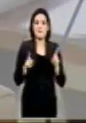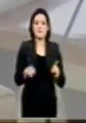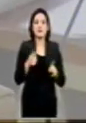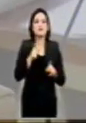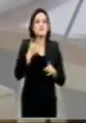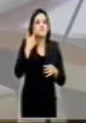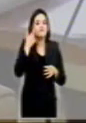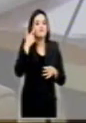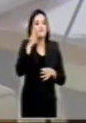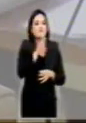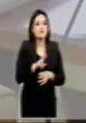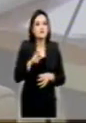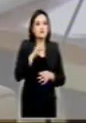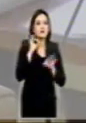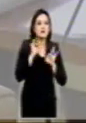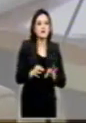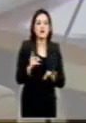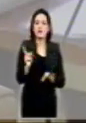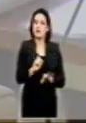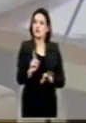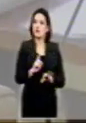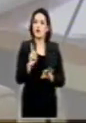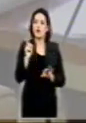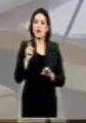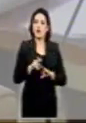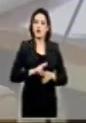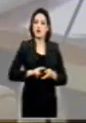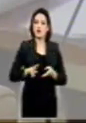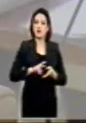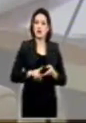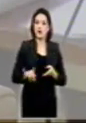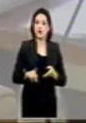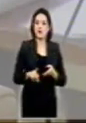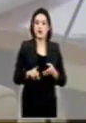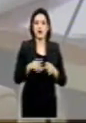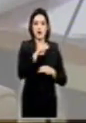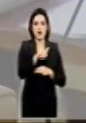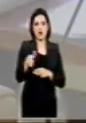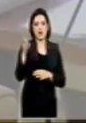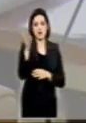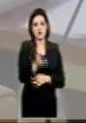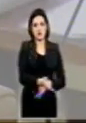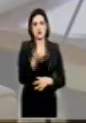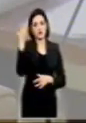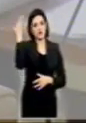observância não acarreta tucur a nulidade da prova acolhida na